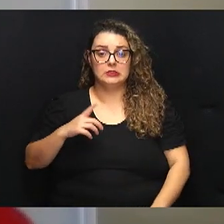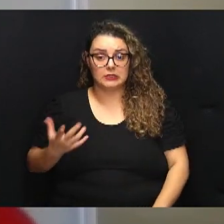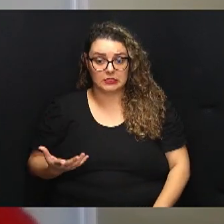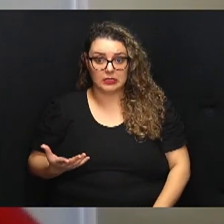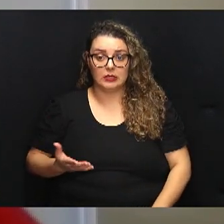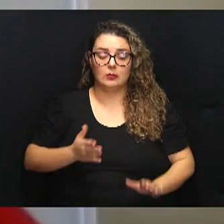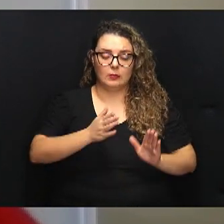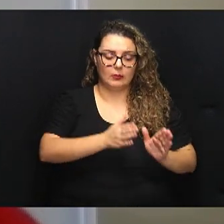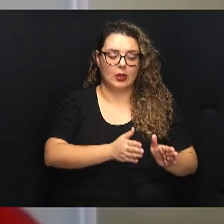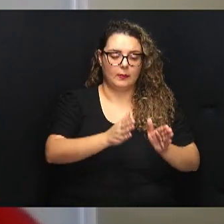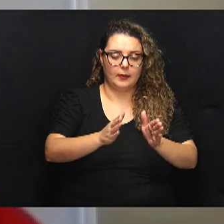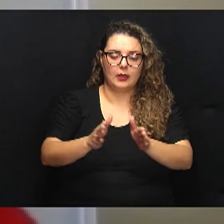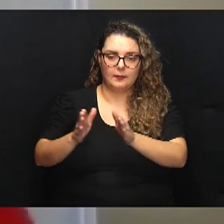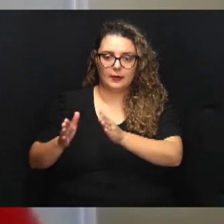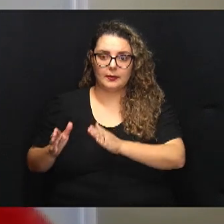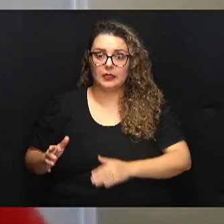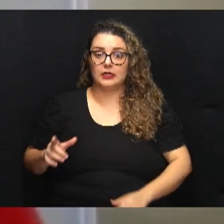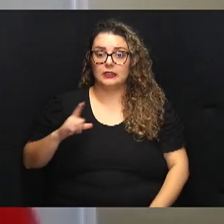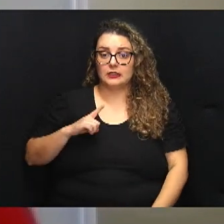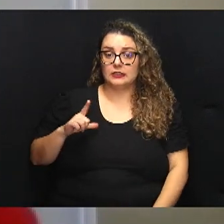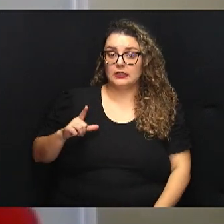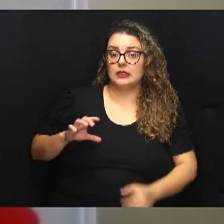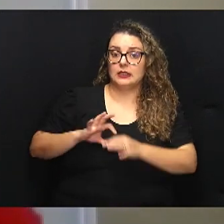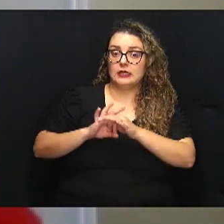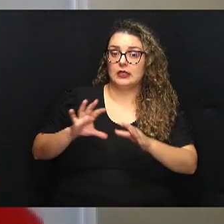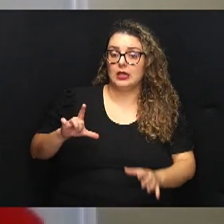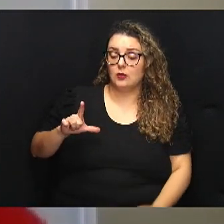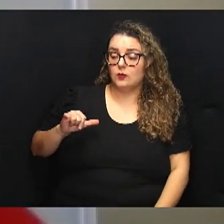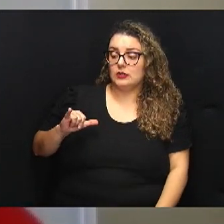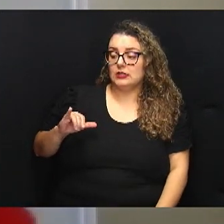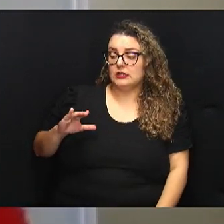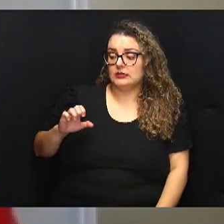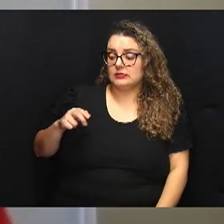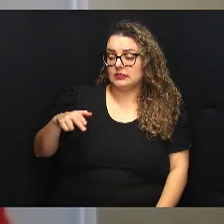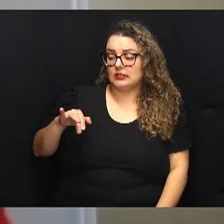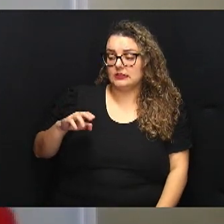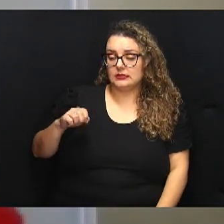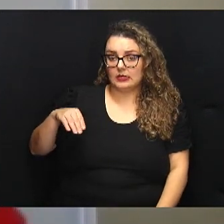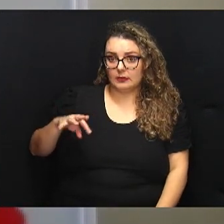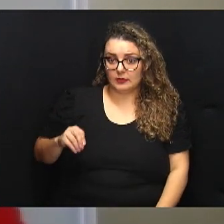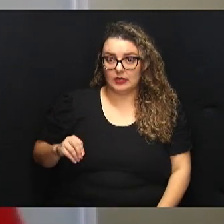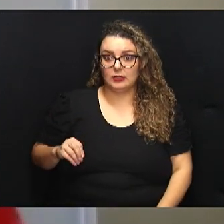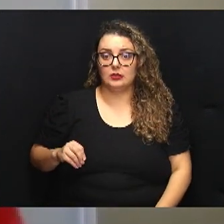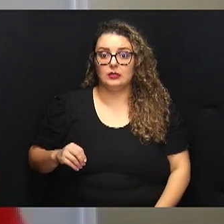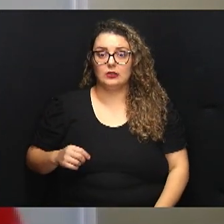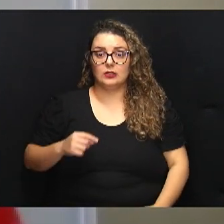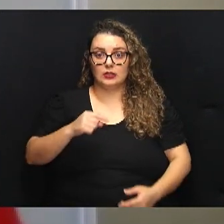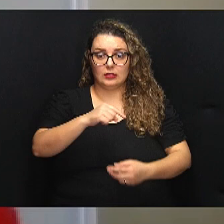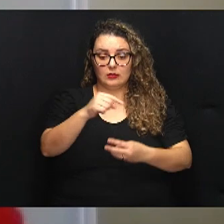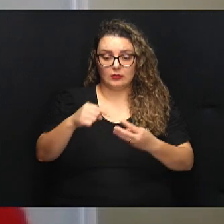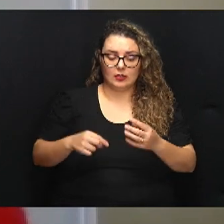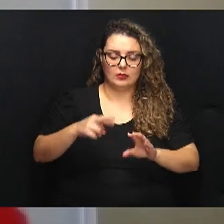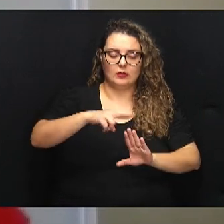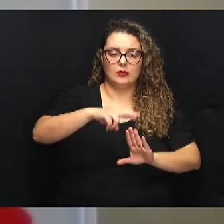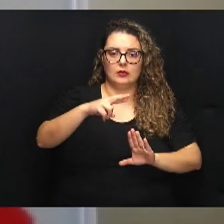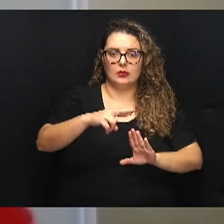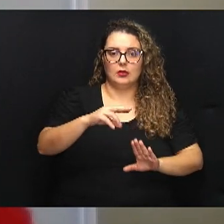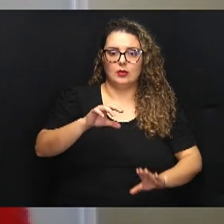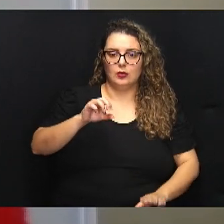fases, então, de licenciamento. Numa dessas resoluções que eu mencionei, que é a resolução